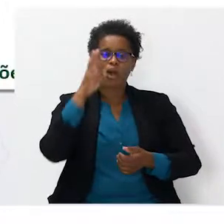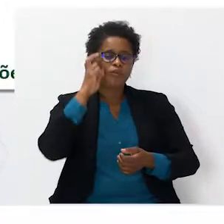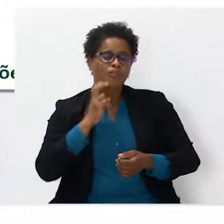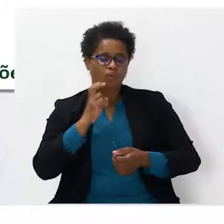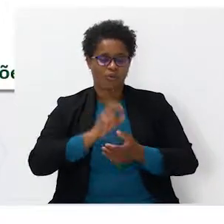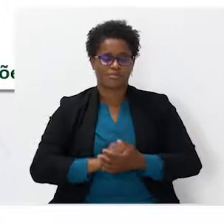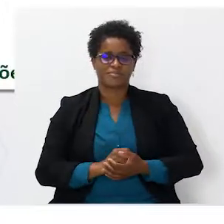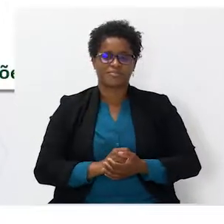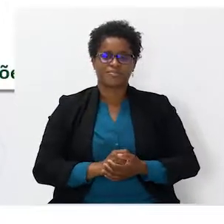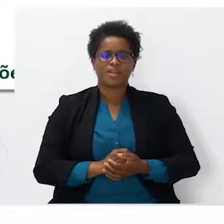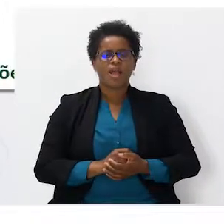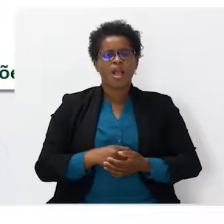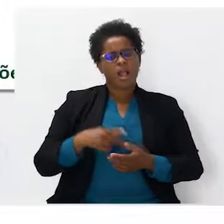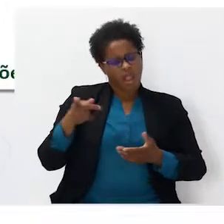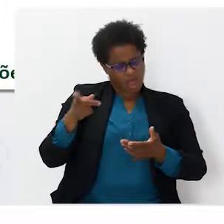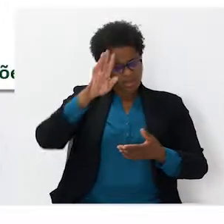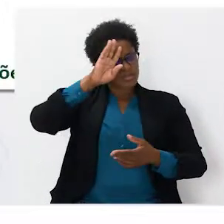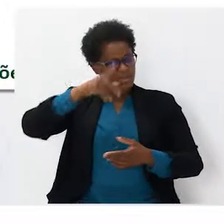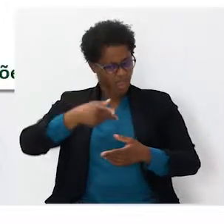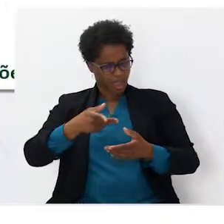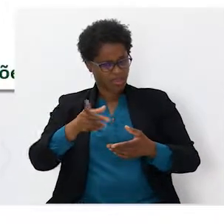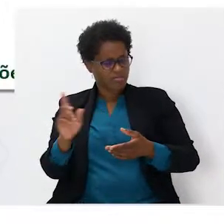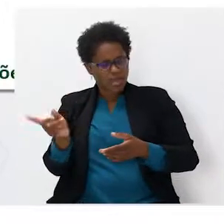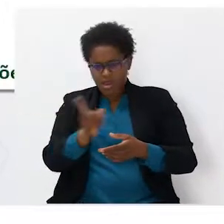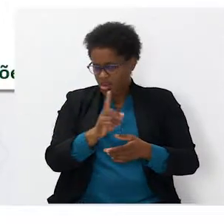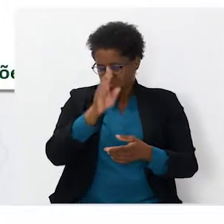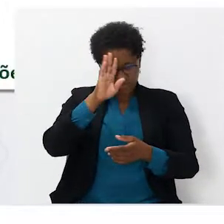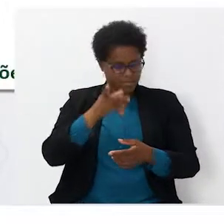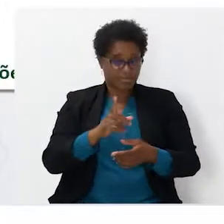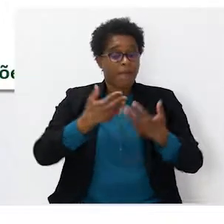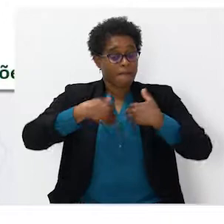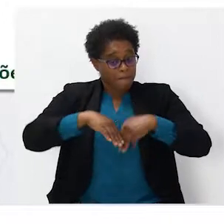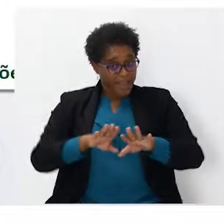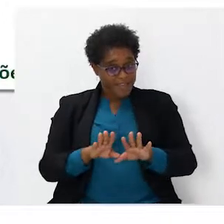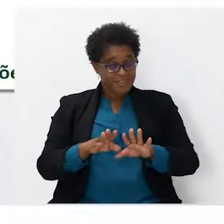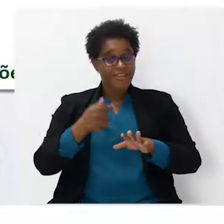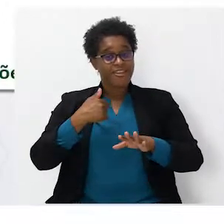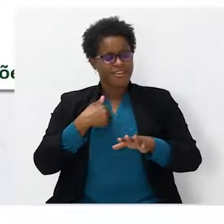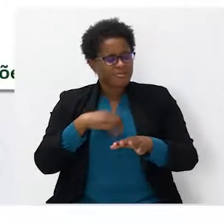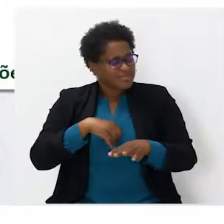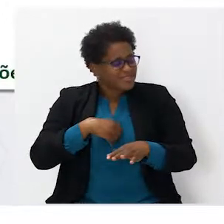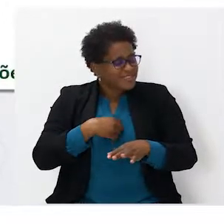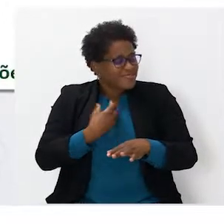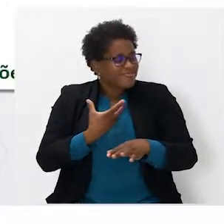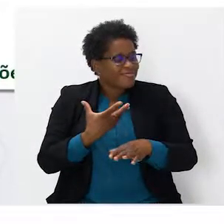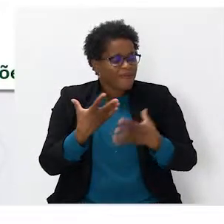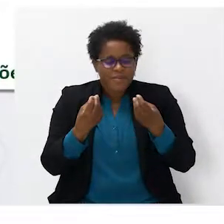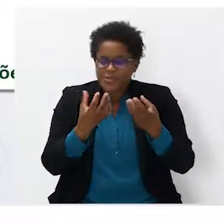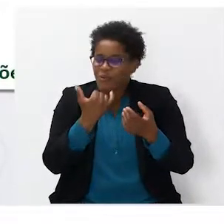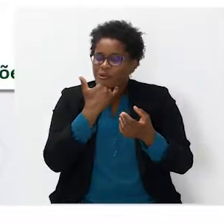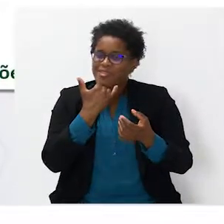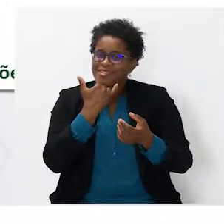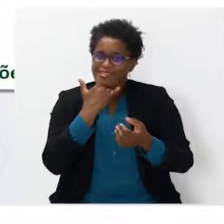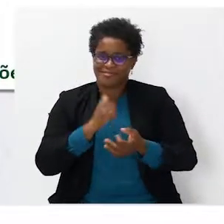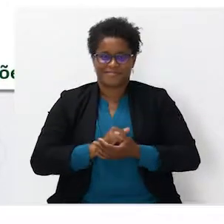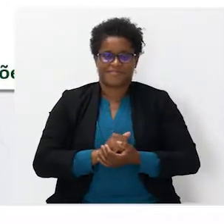avô. Lá saber, não sei, mas sinto-me tão contente.